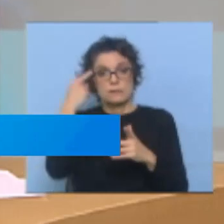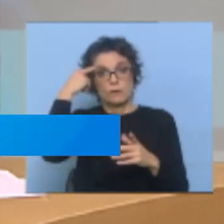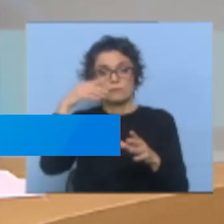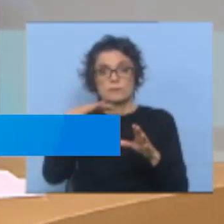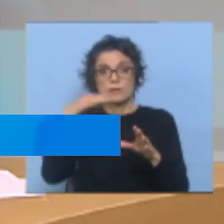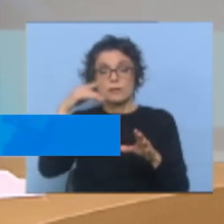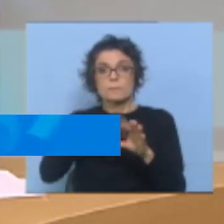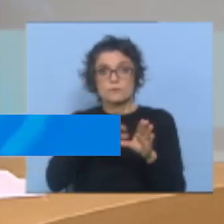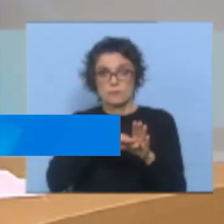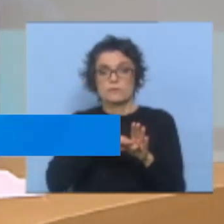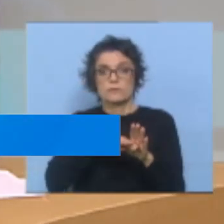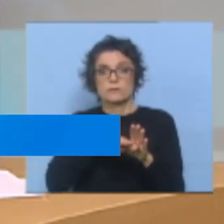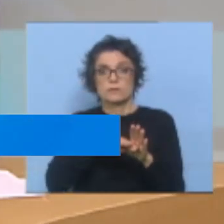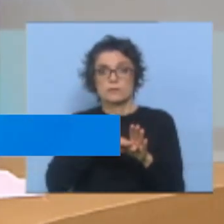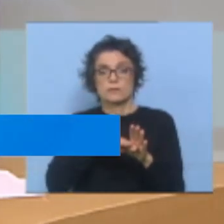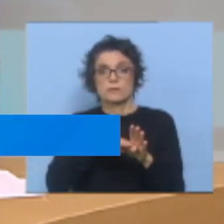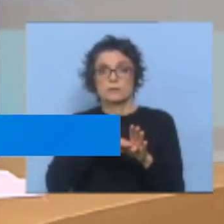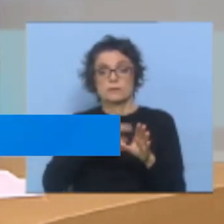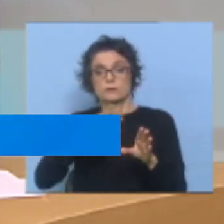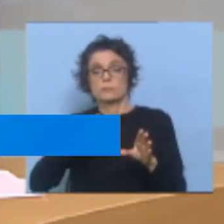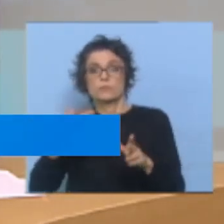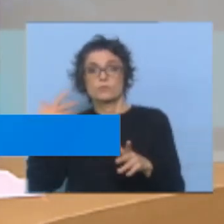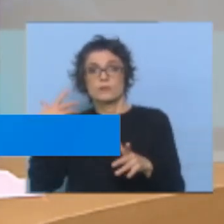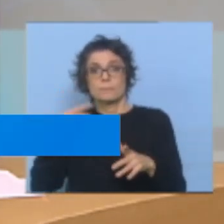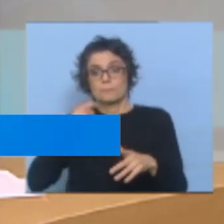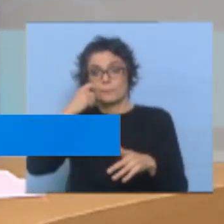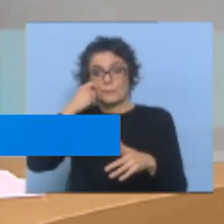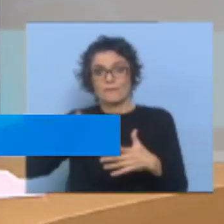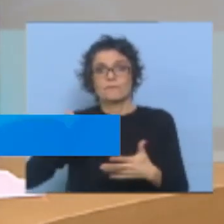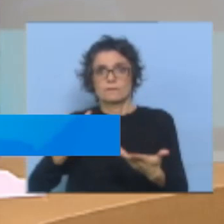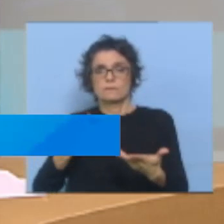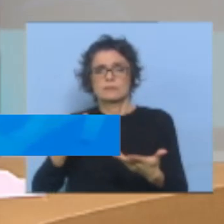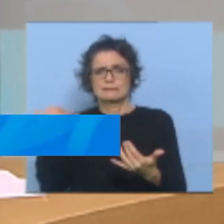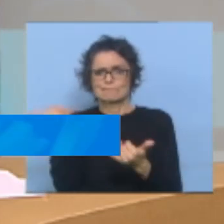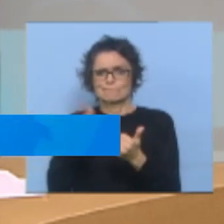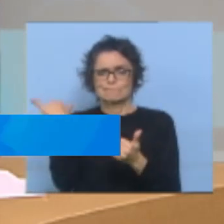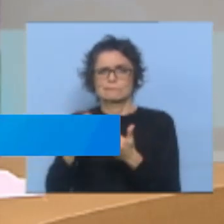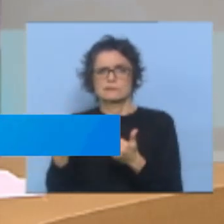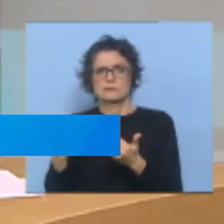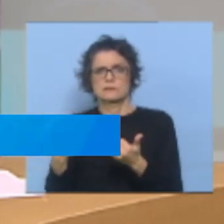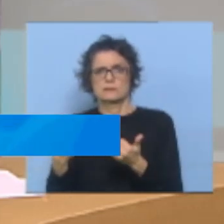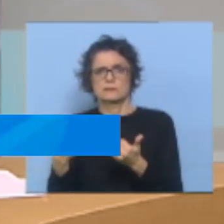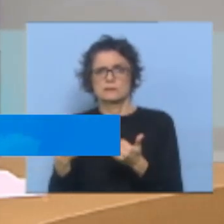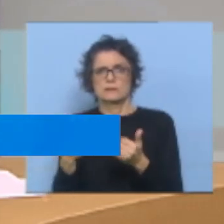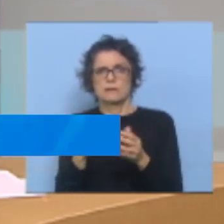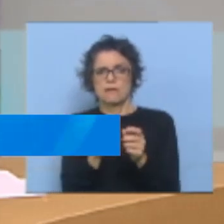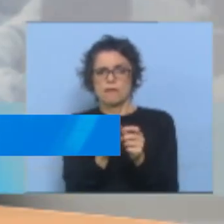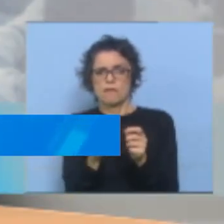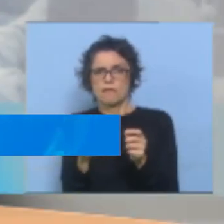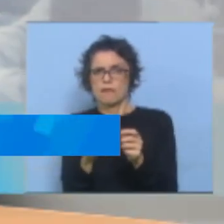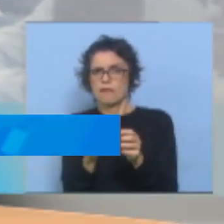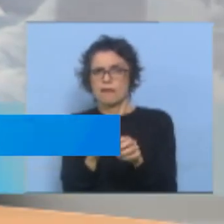à violência física, muitas vezes de forma muito rápida, com uma